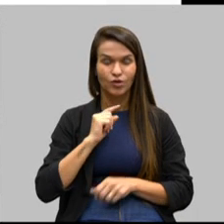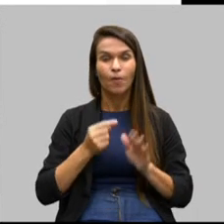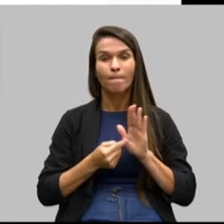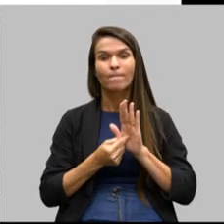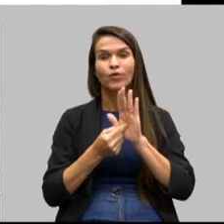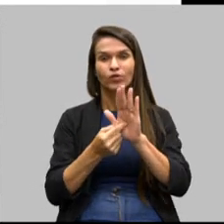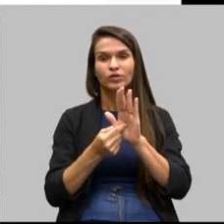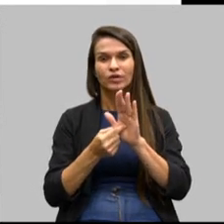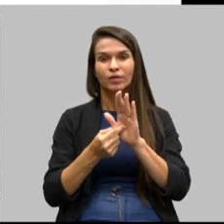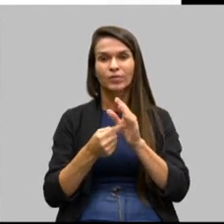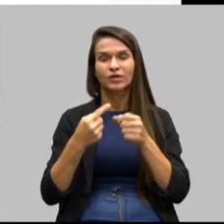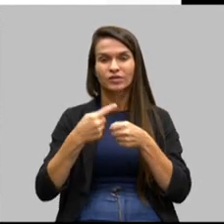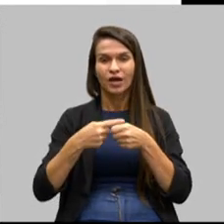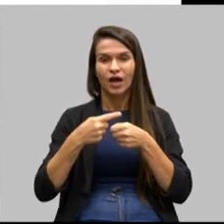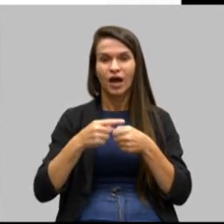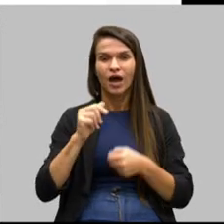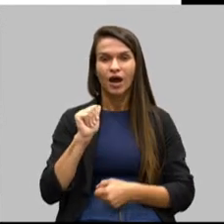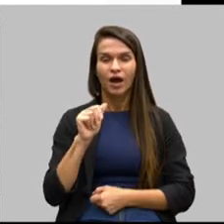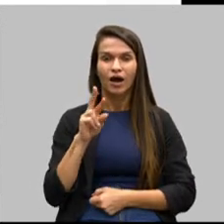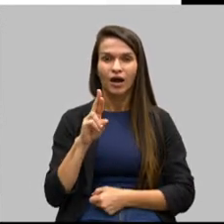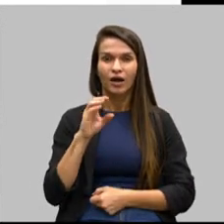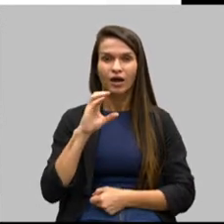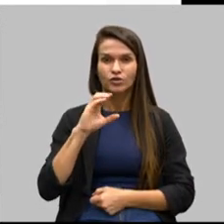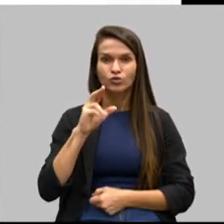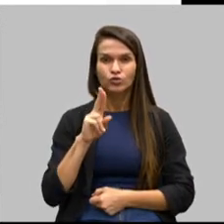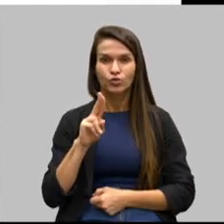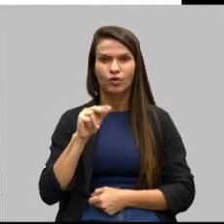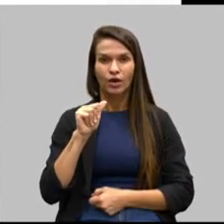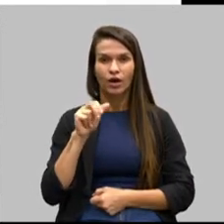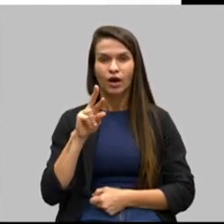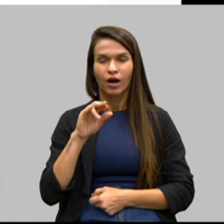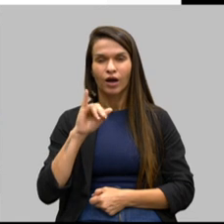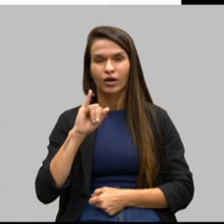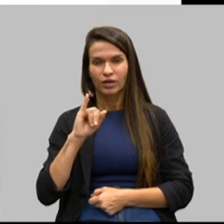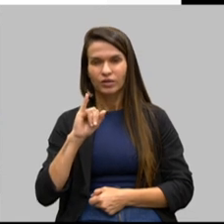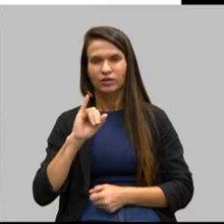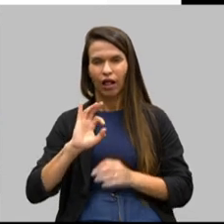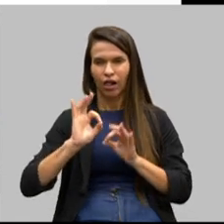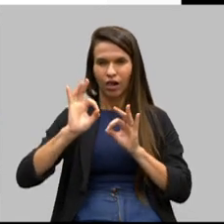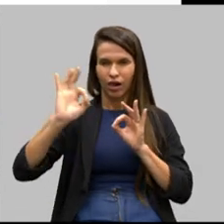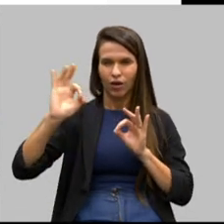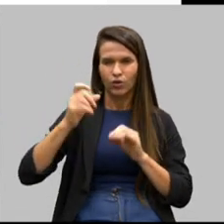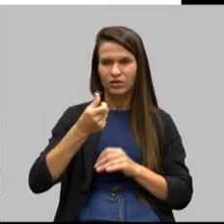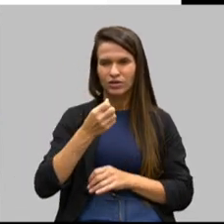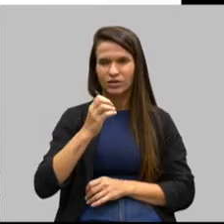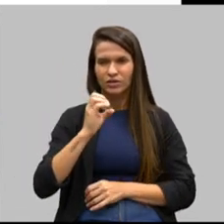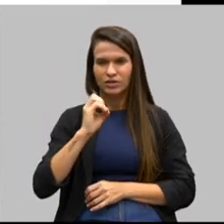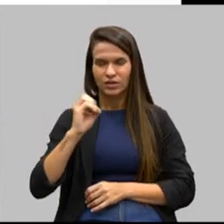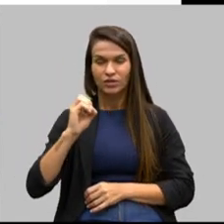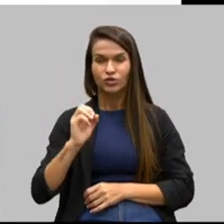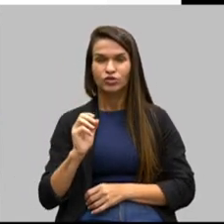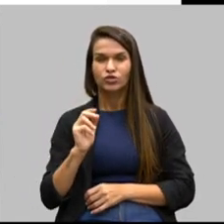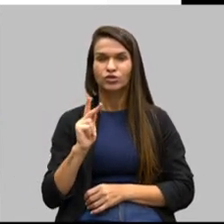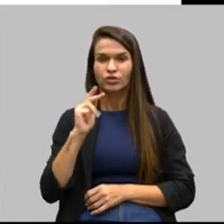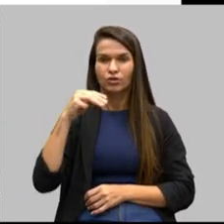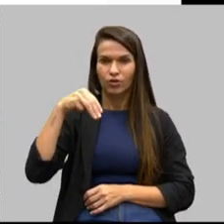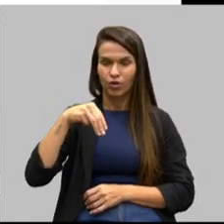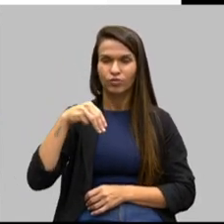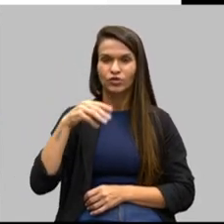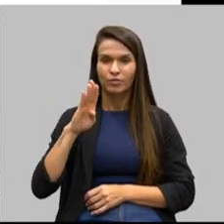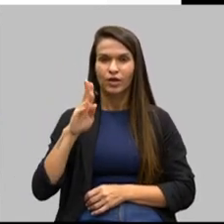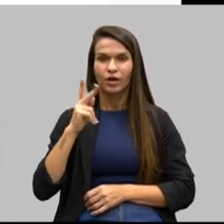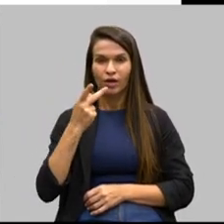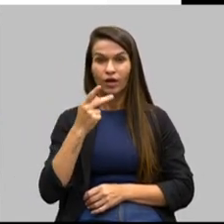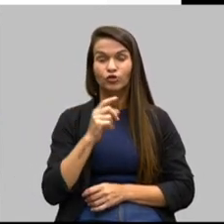de Araçuaí, que está distante a cerca de 500, quase 600 quilômetros de Belo Horizonte, que no dia